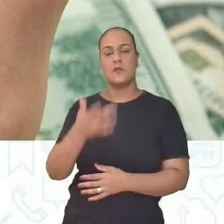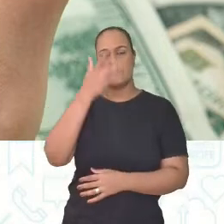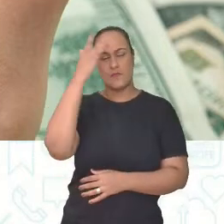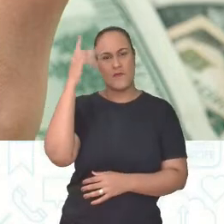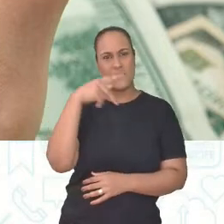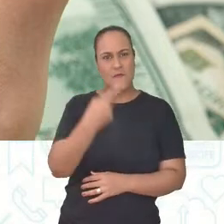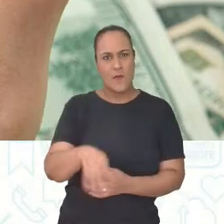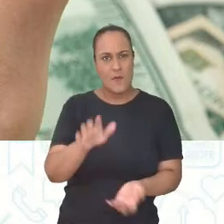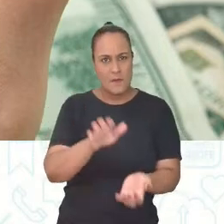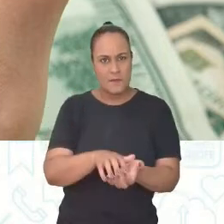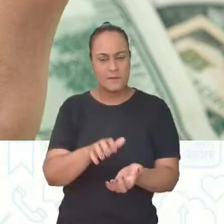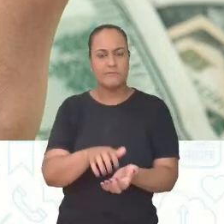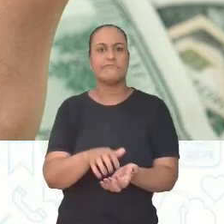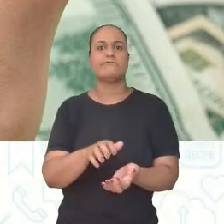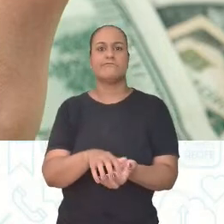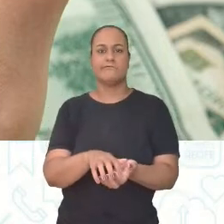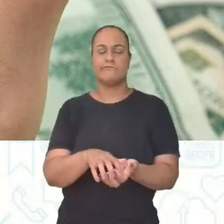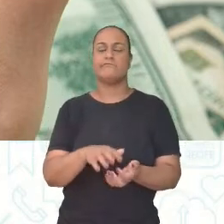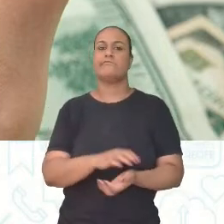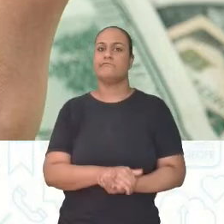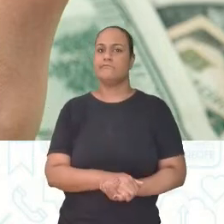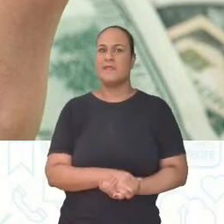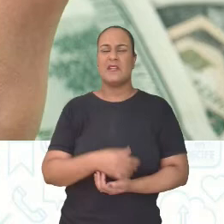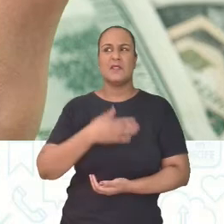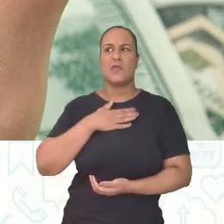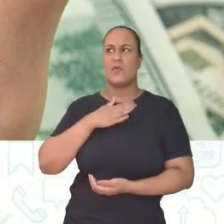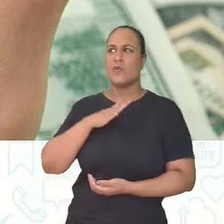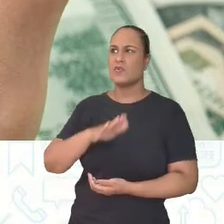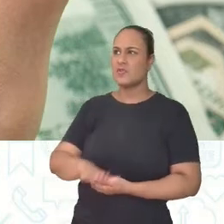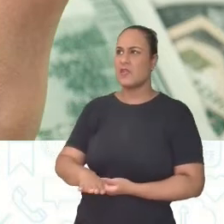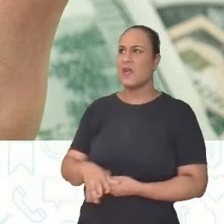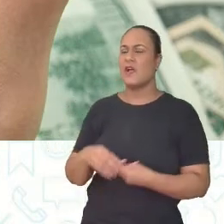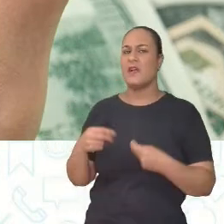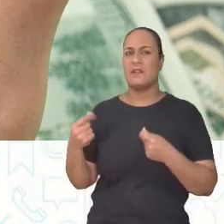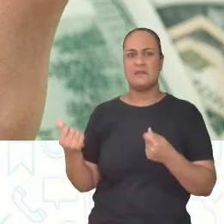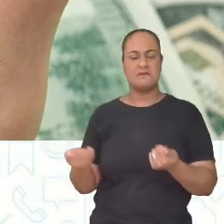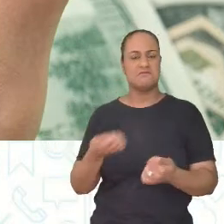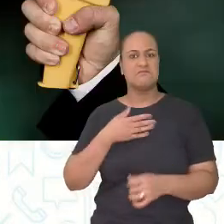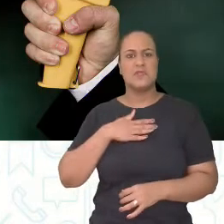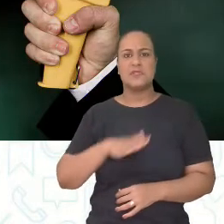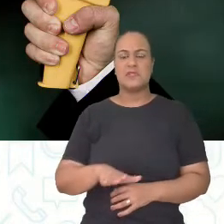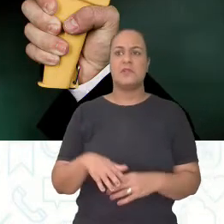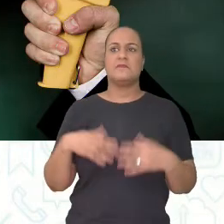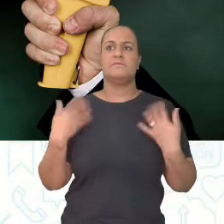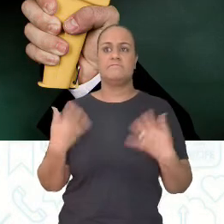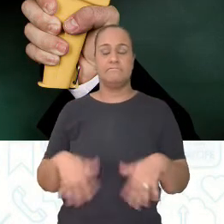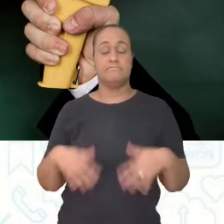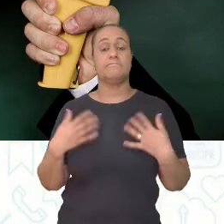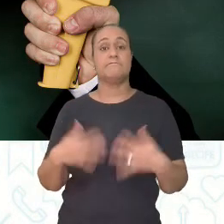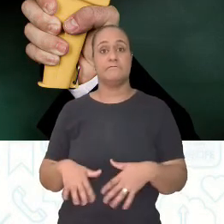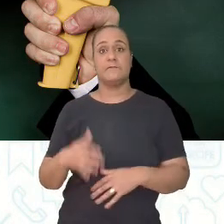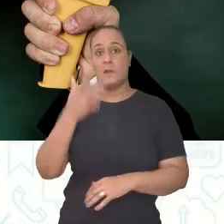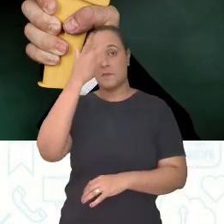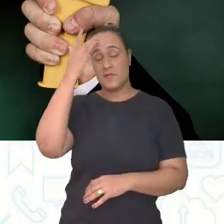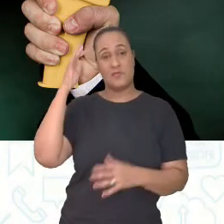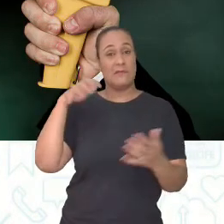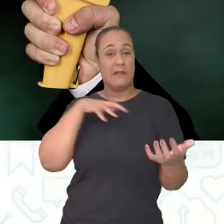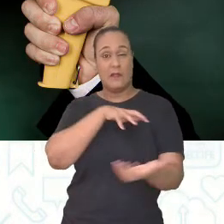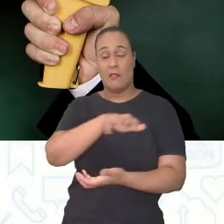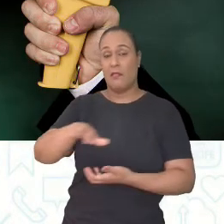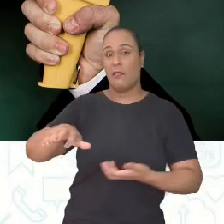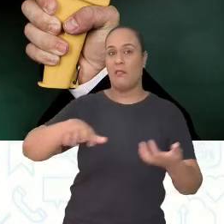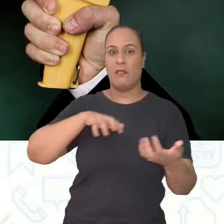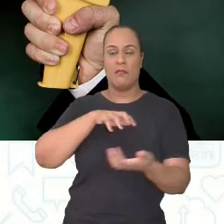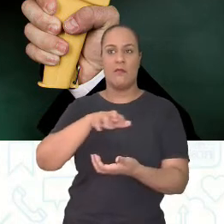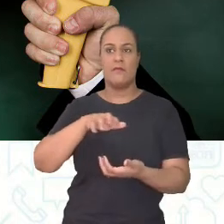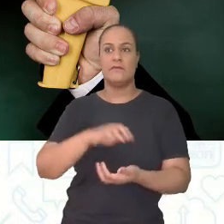povo brasileiro em si, né? Foi causando várias insatisfações que a galera começou a se revoltar. Então,